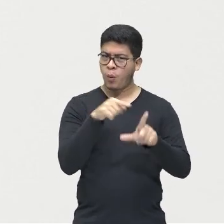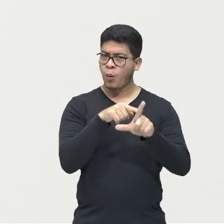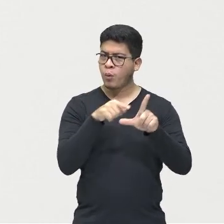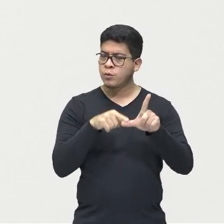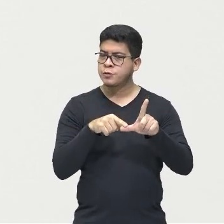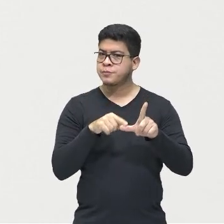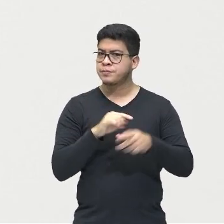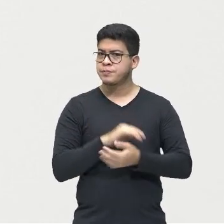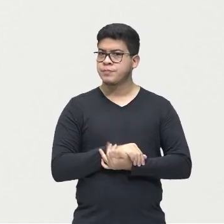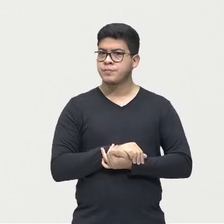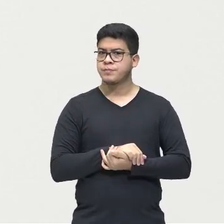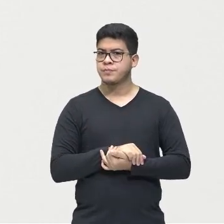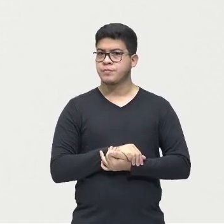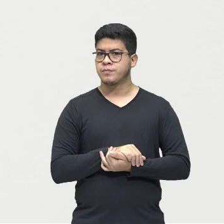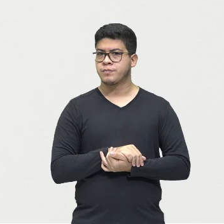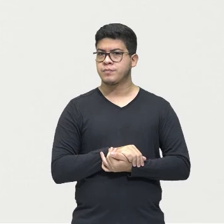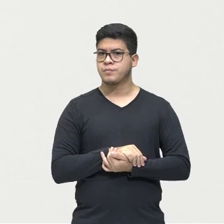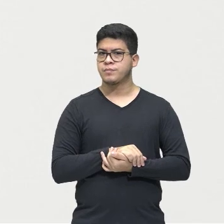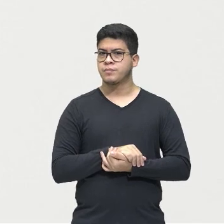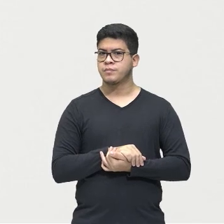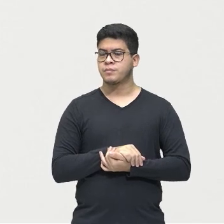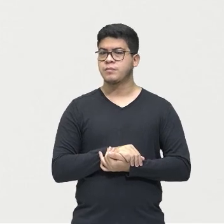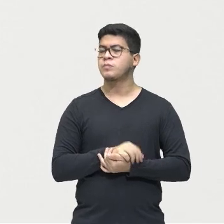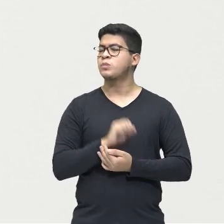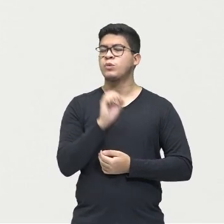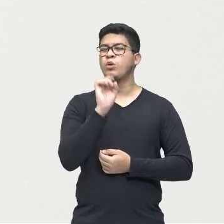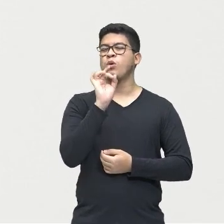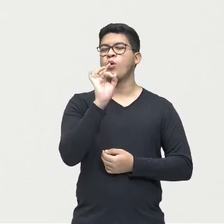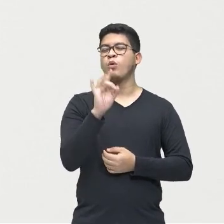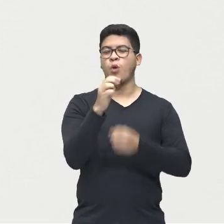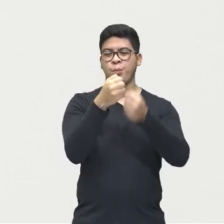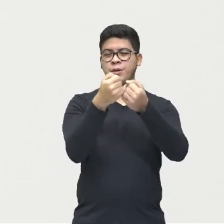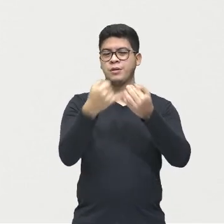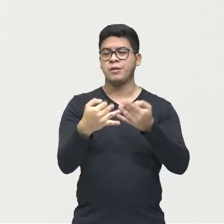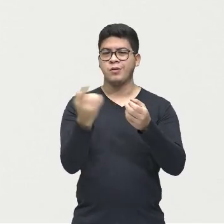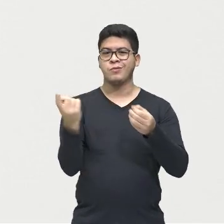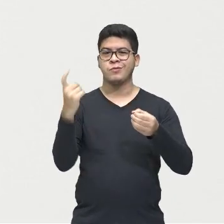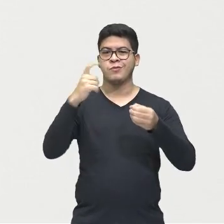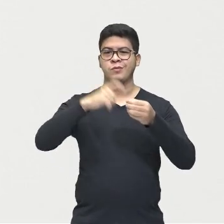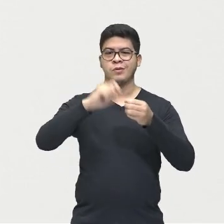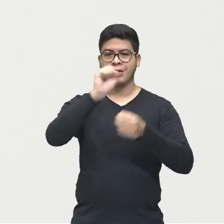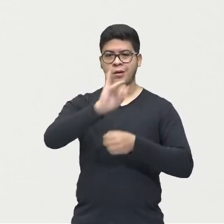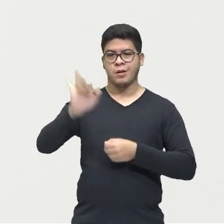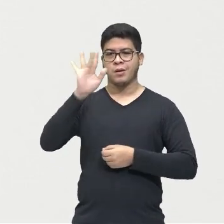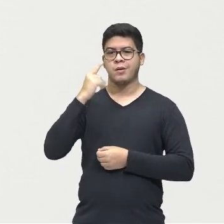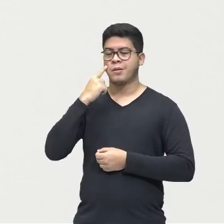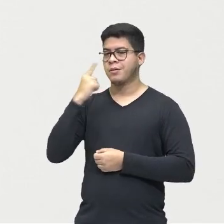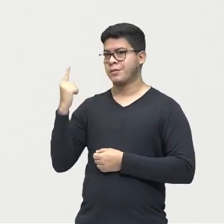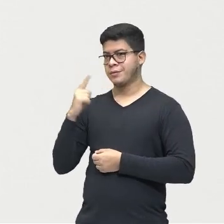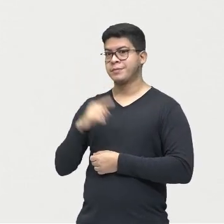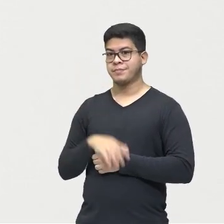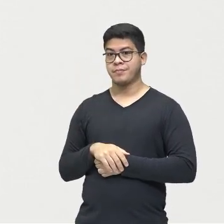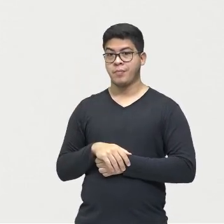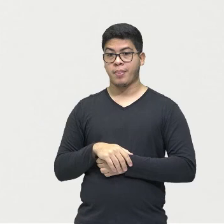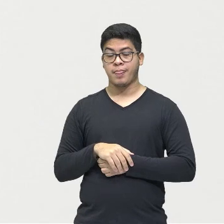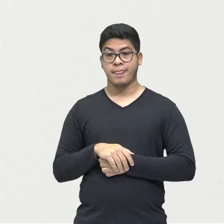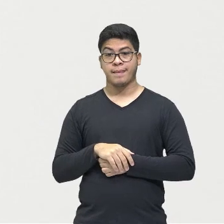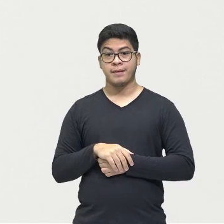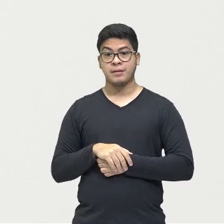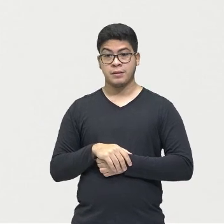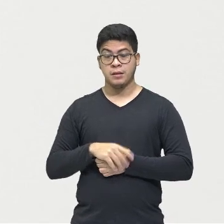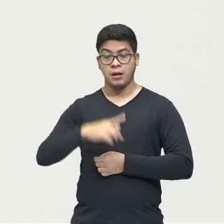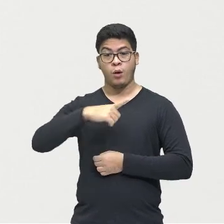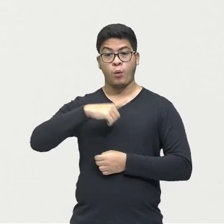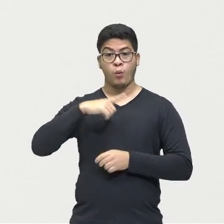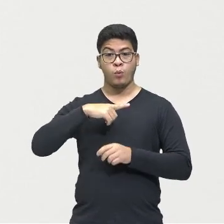lá na imagem do losango? Só para nós... Olha só. O quadrado, ele tem esses ângulos